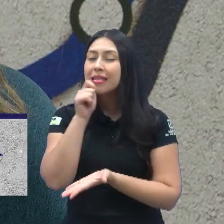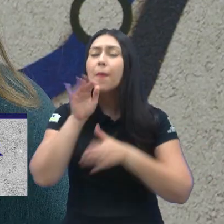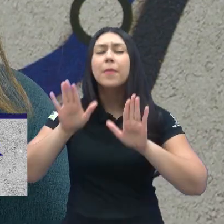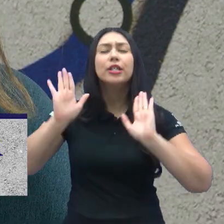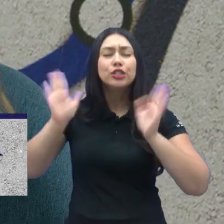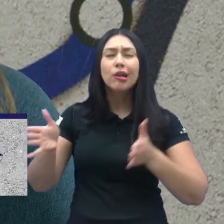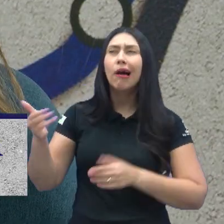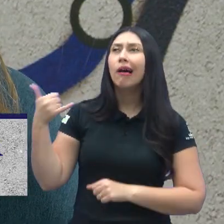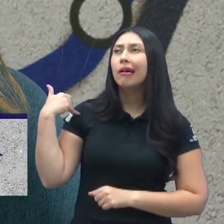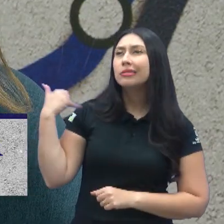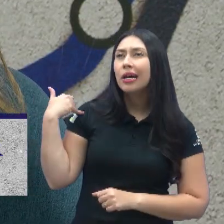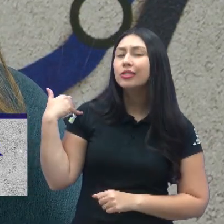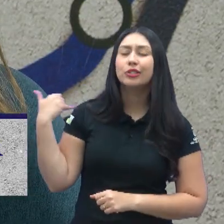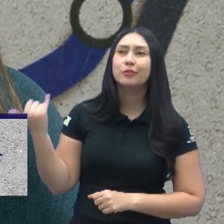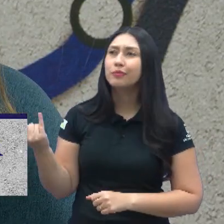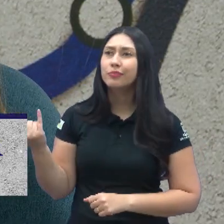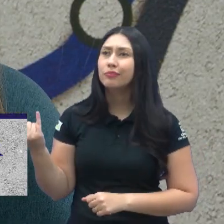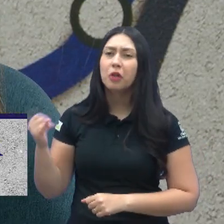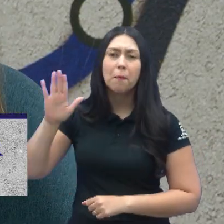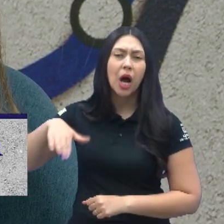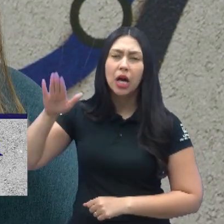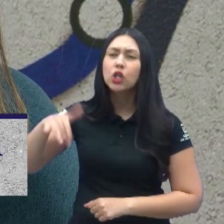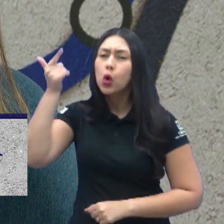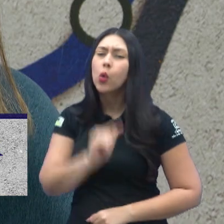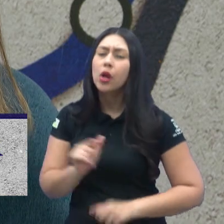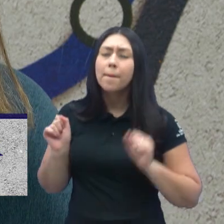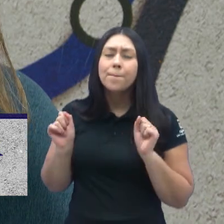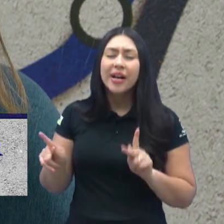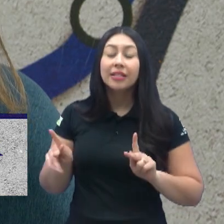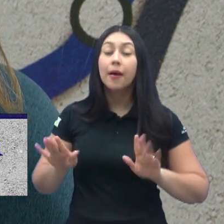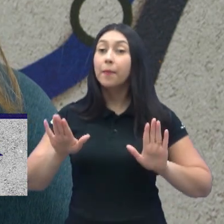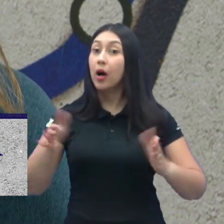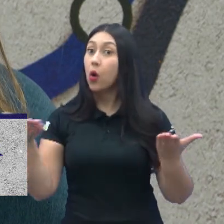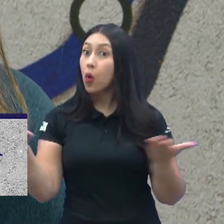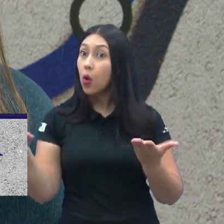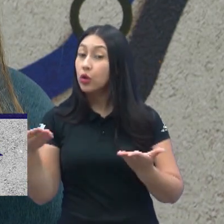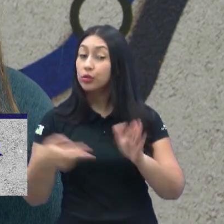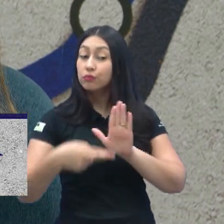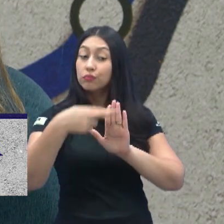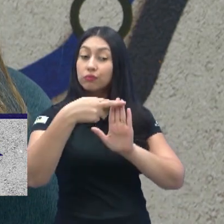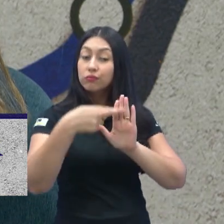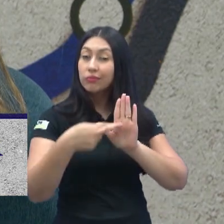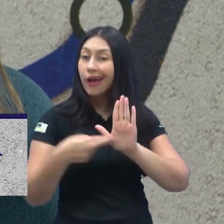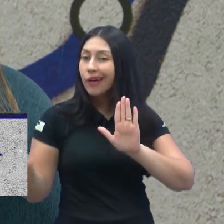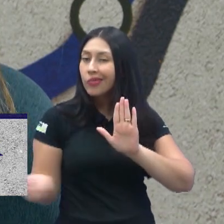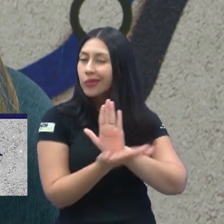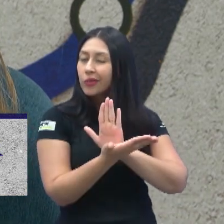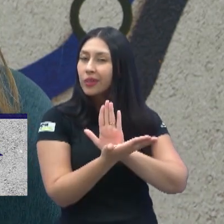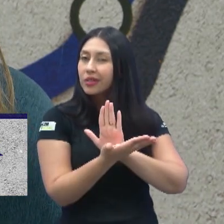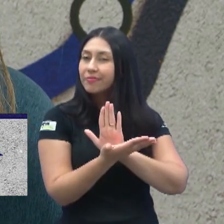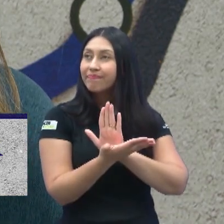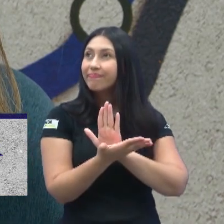com o redutor do fator previdenciário e tal. Hoje, com a implementação da nova regra, basicamente foi